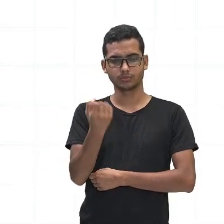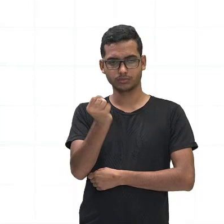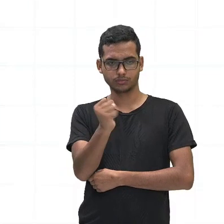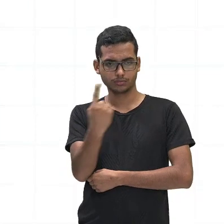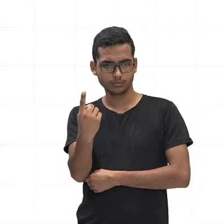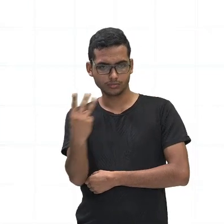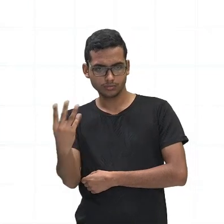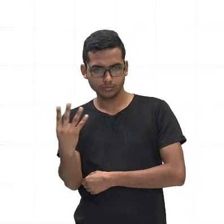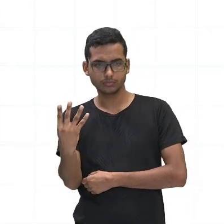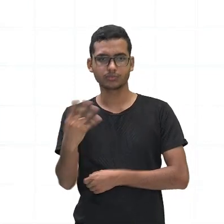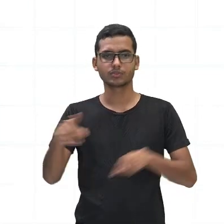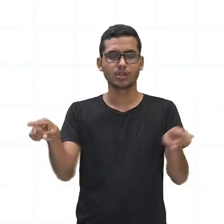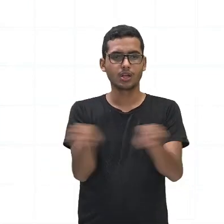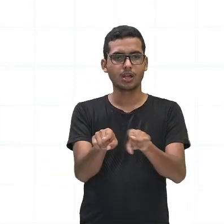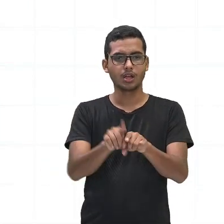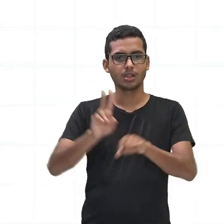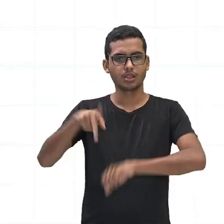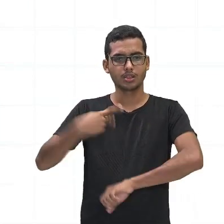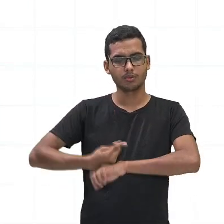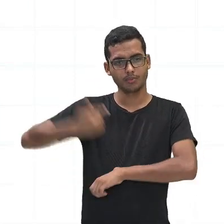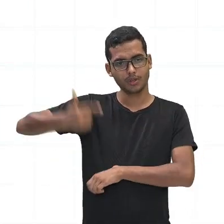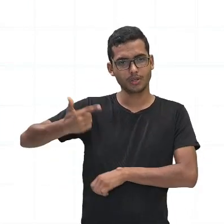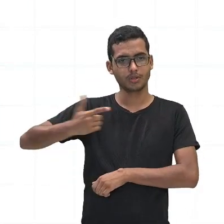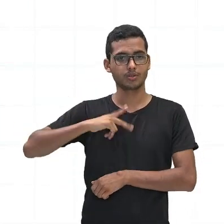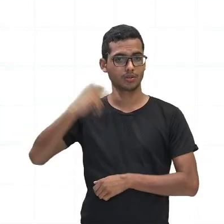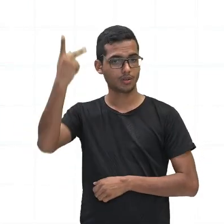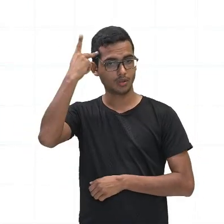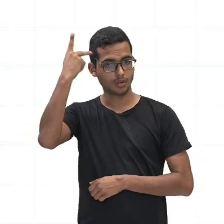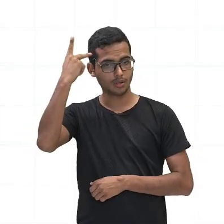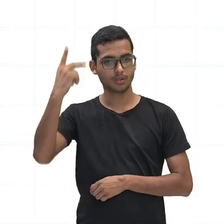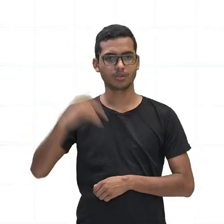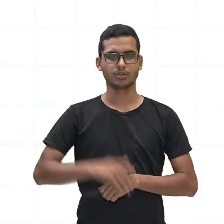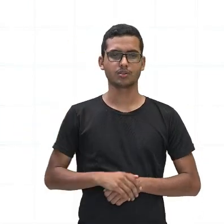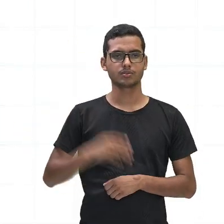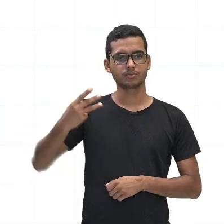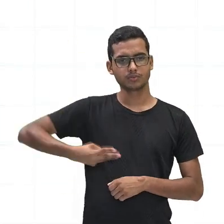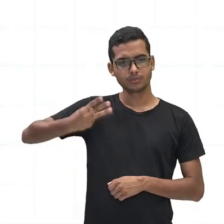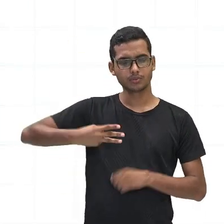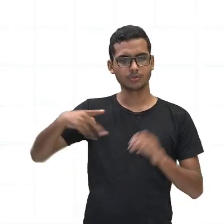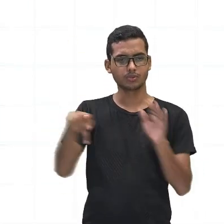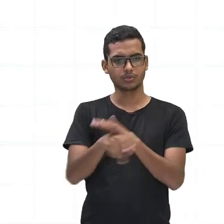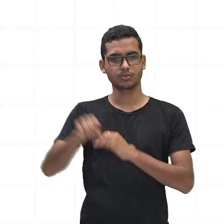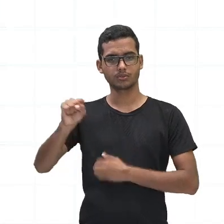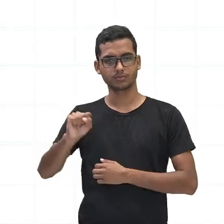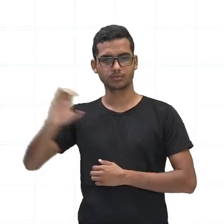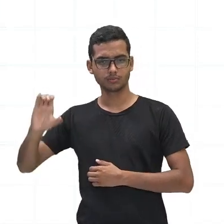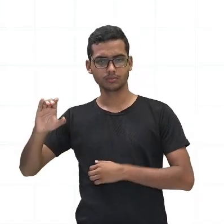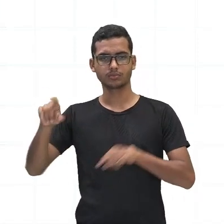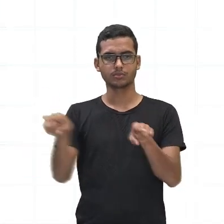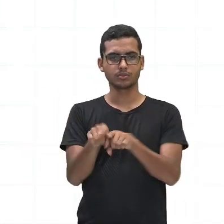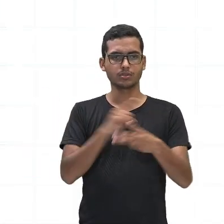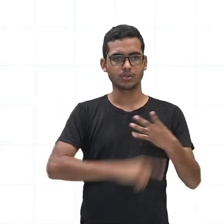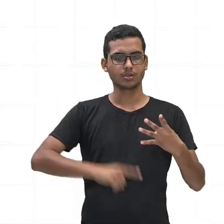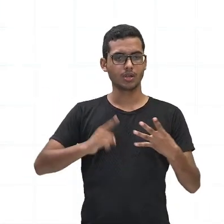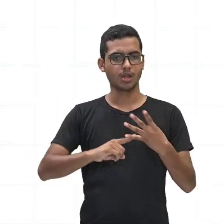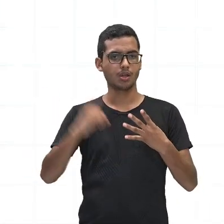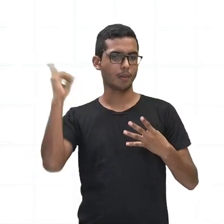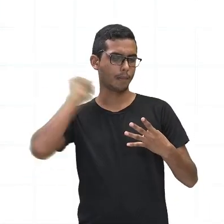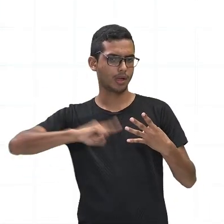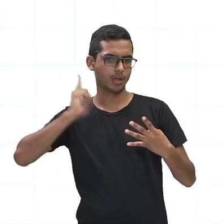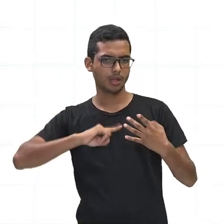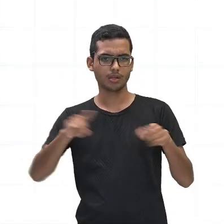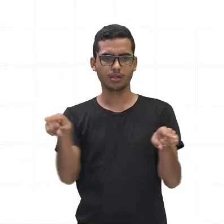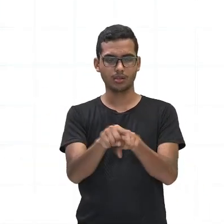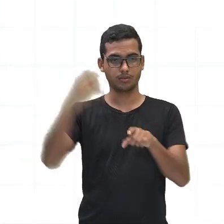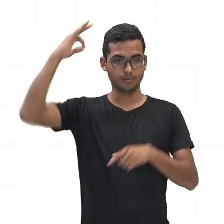aí, em segundo lugar, a gente observa São Paulo, em terceiro lugar, Santa Catarina, Minas Gerais, seguido de